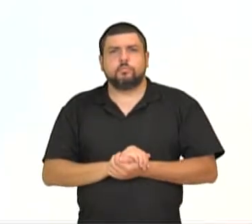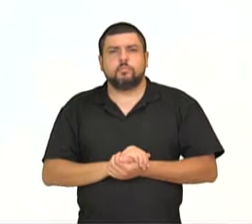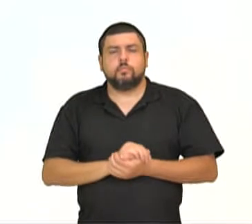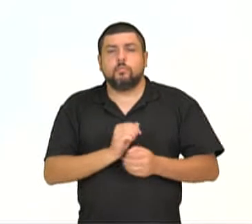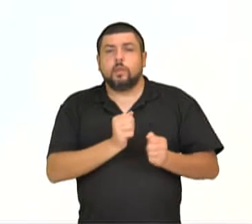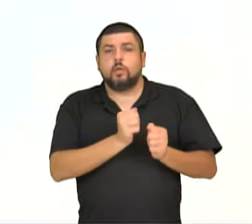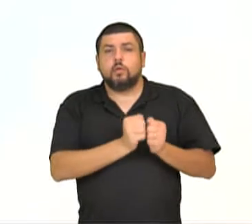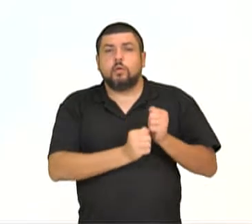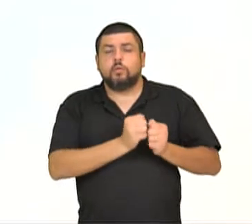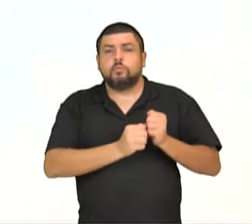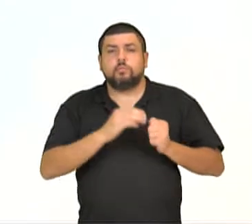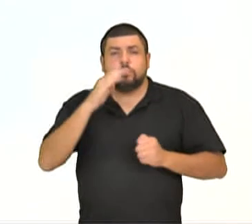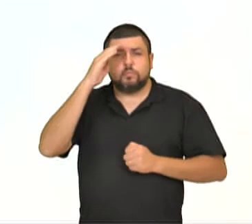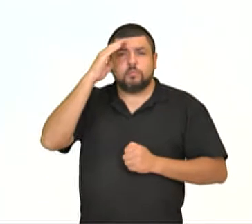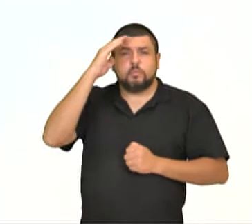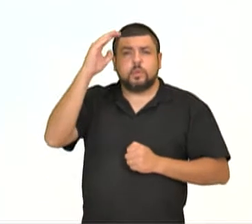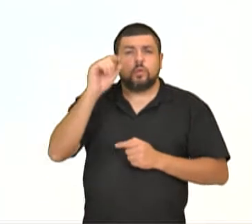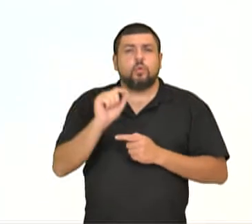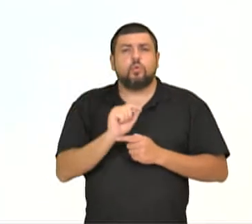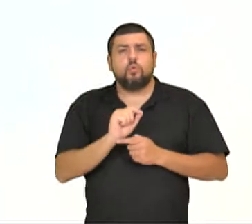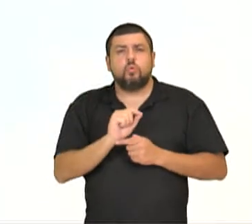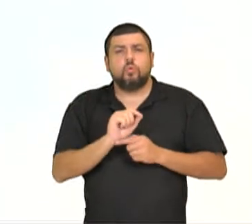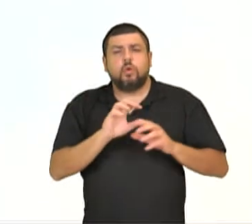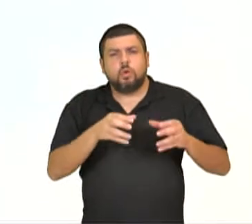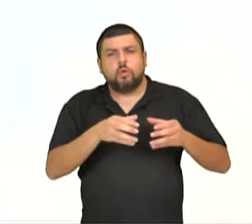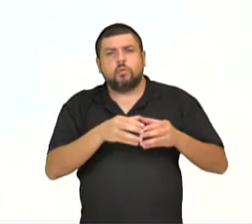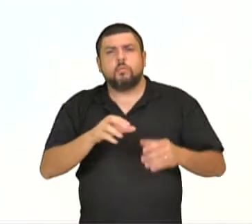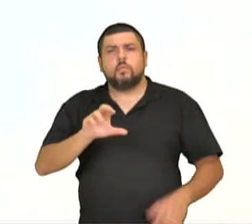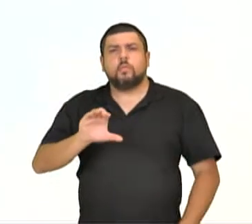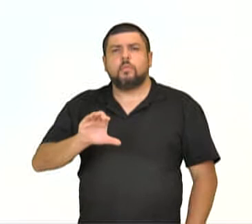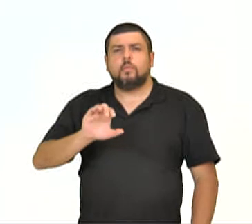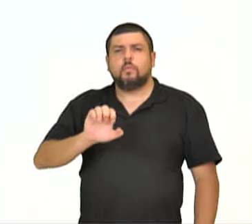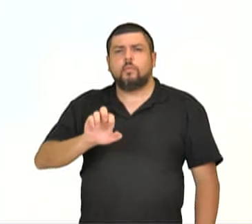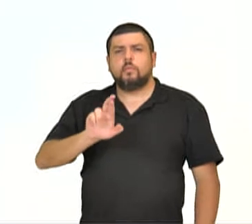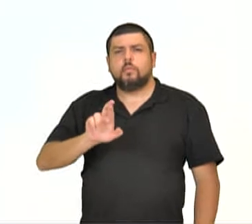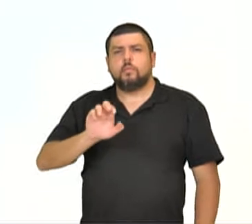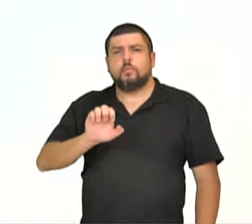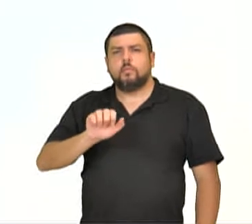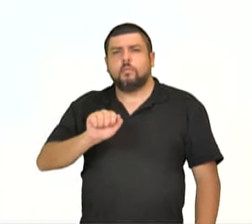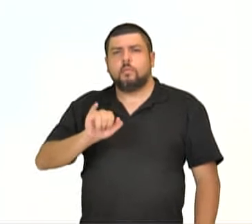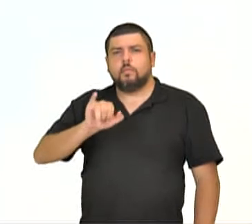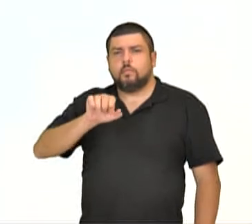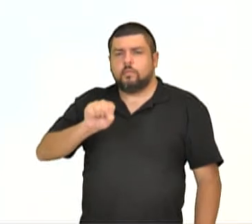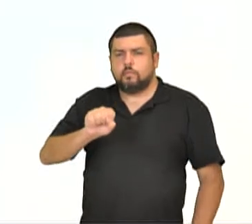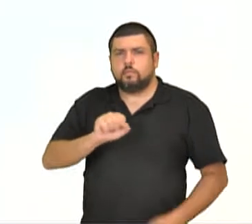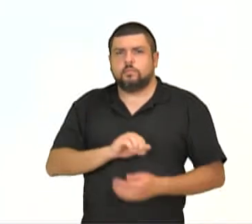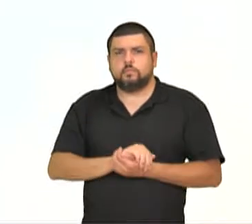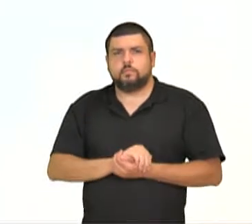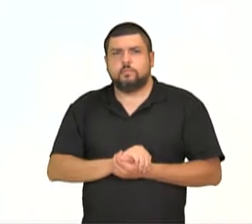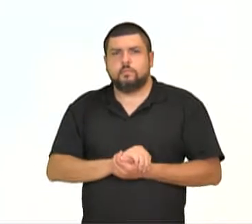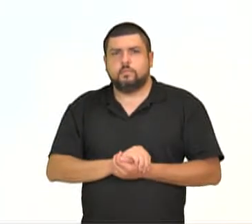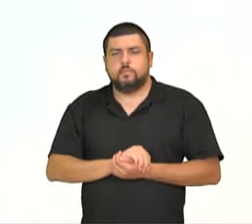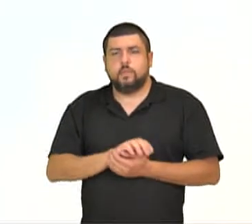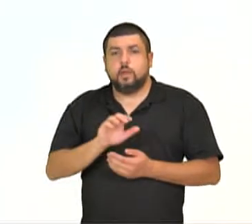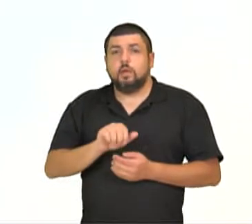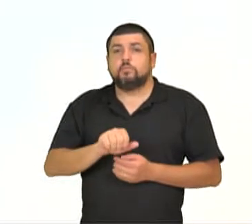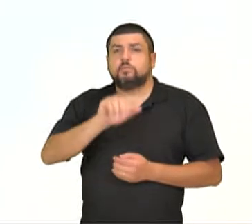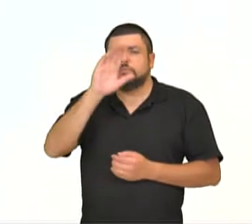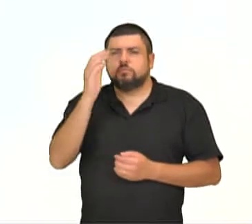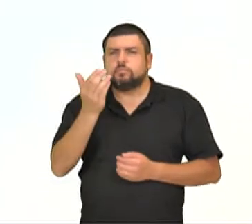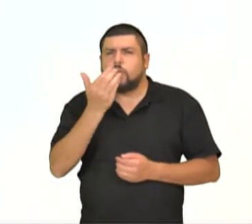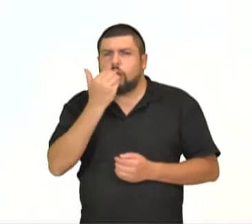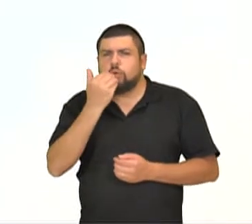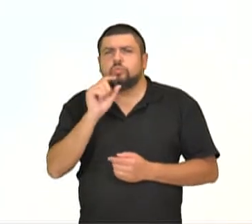principal representante do grupo dos cereais no Brasil. Seu consumo mais frequente é na mistura com o